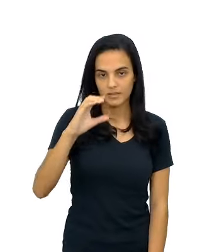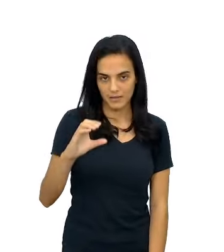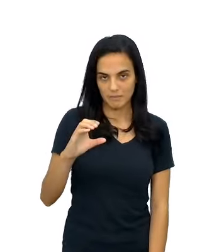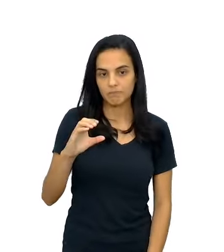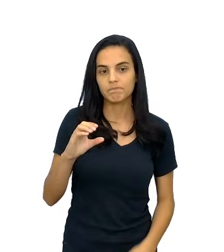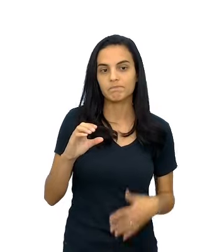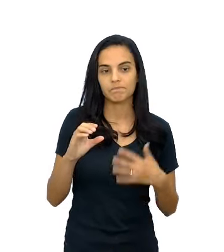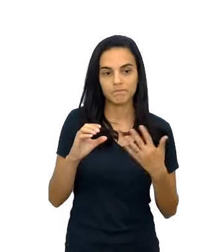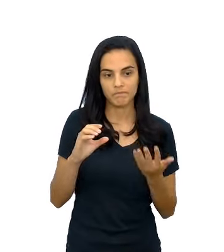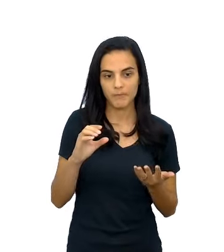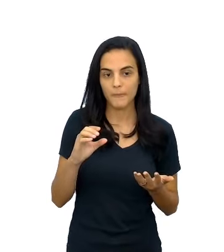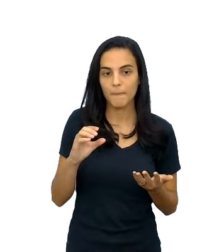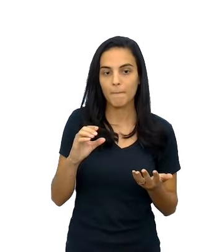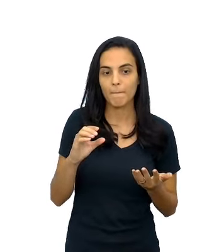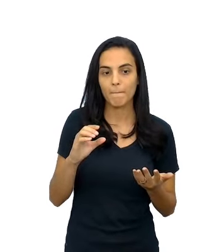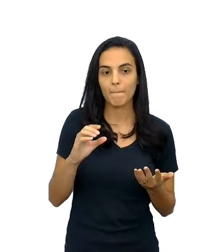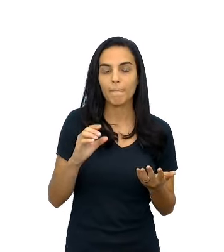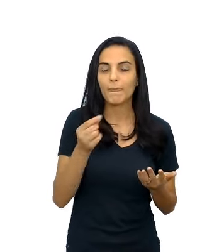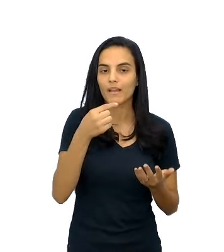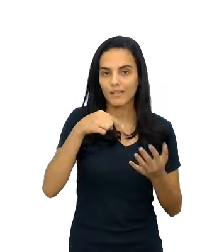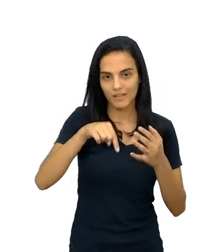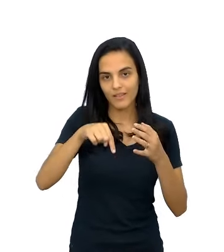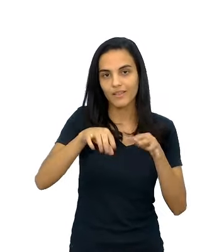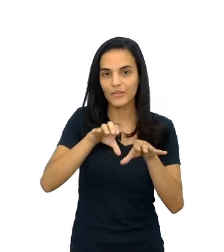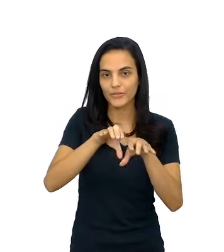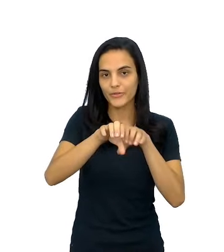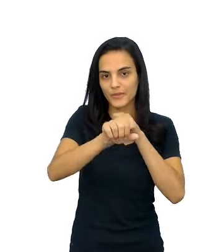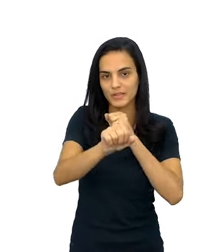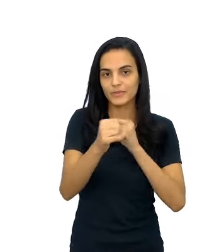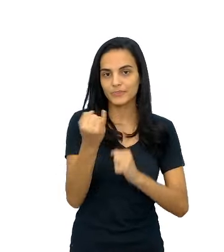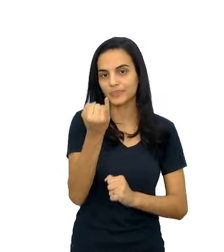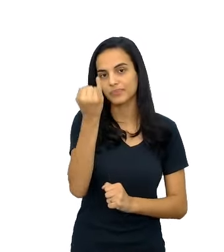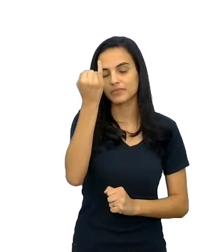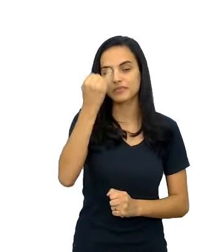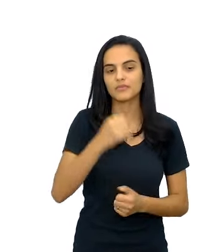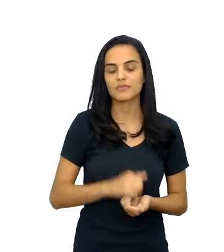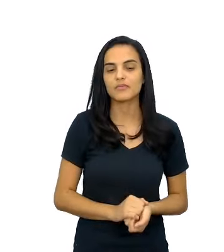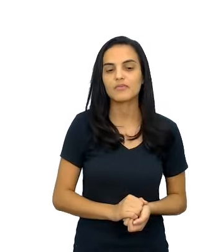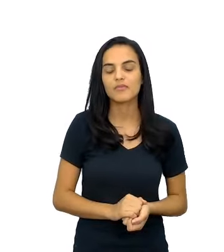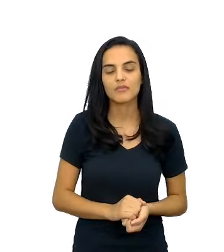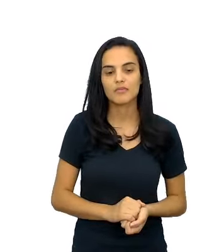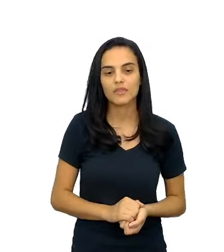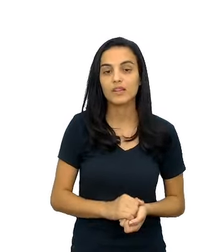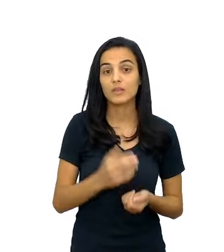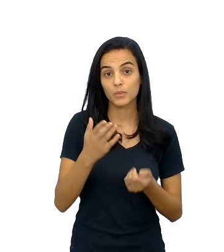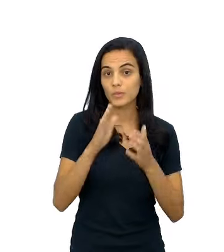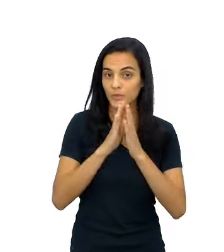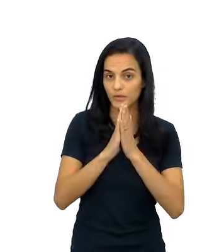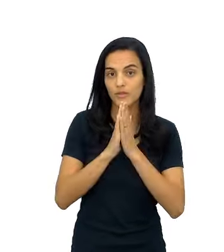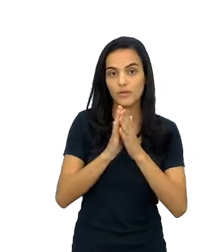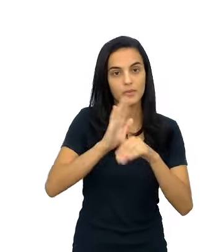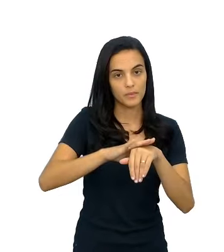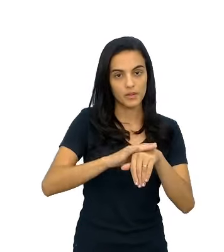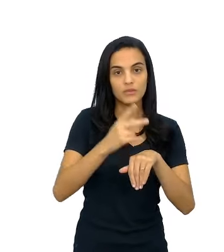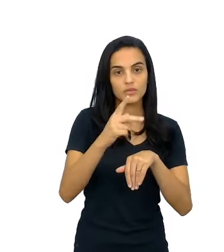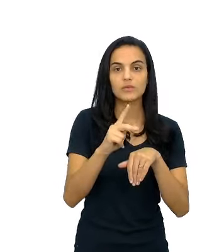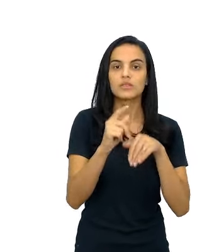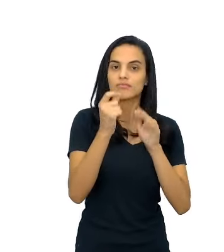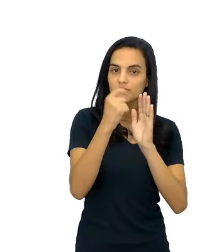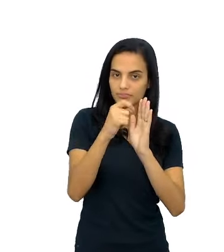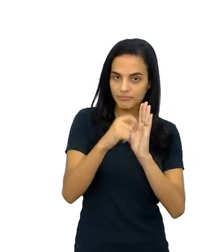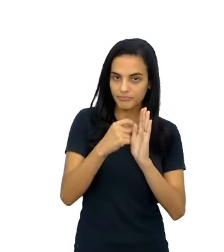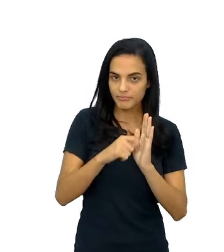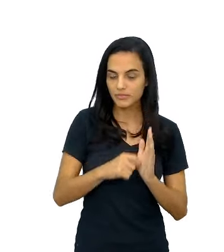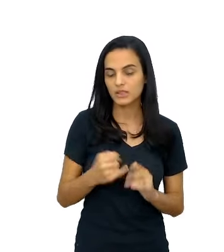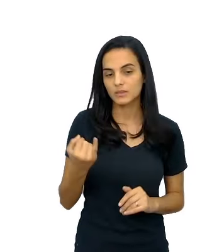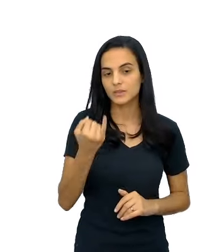né, na nossa formação, né, eu acho muito importante. Então, anotem, né, tenho certeza que muitos de vocês